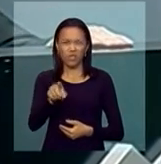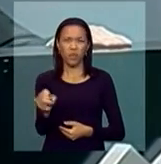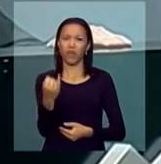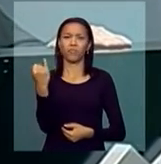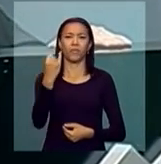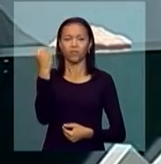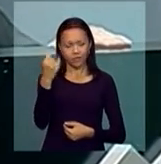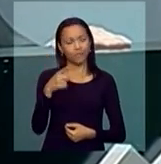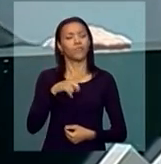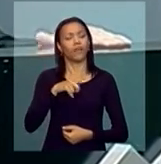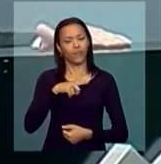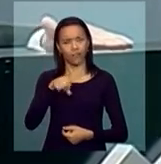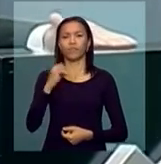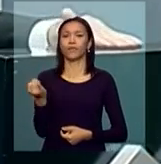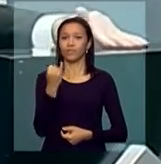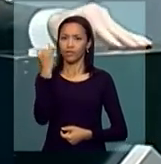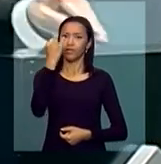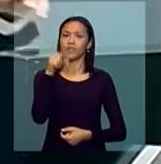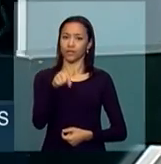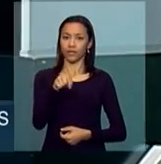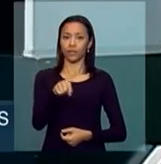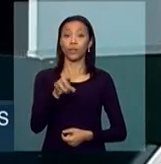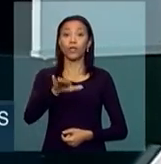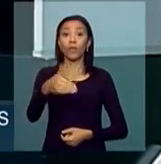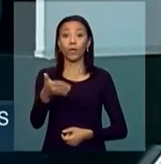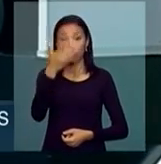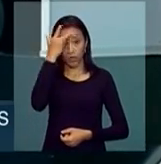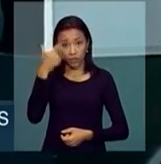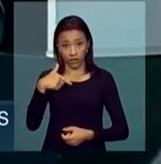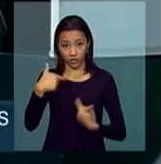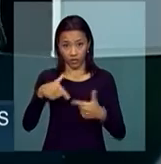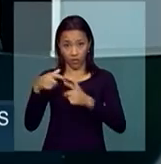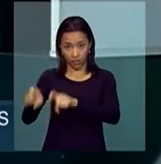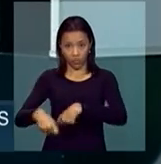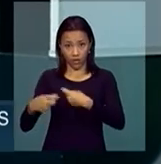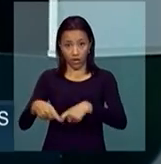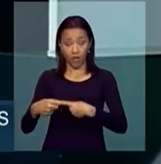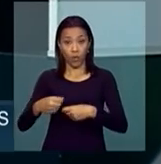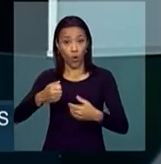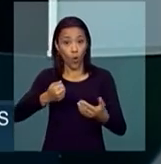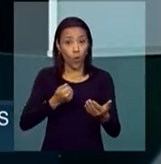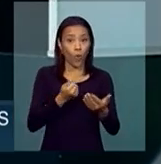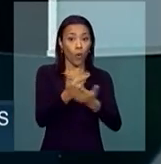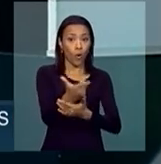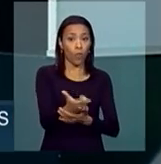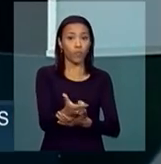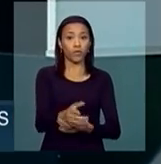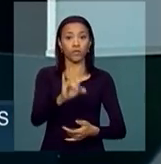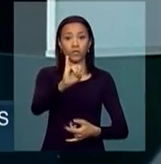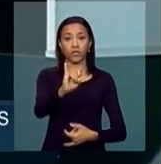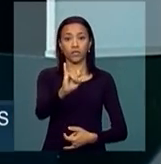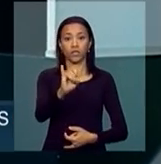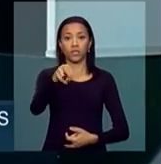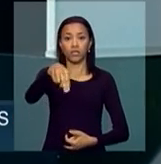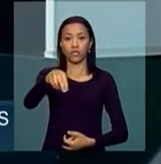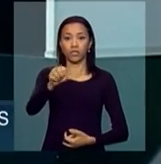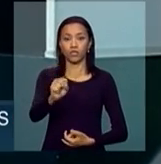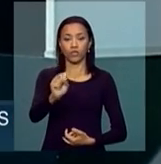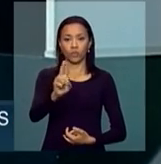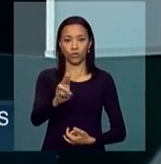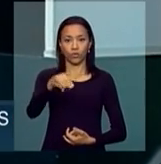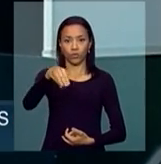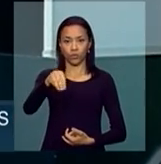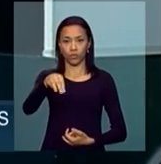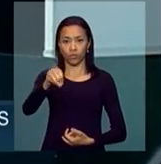Tem tanta importância que quando o produtor tem a oportunidade de comprar os insumos antecipadamente, ele,